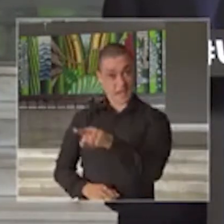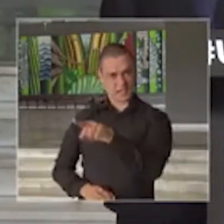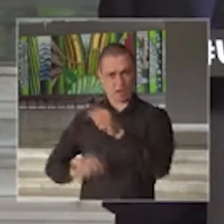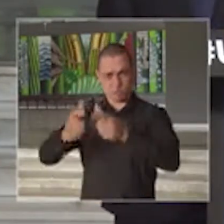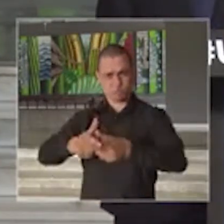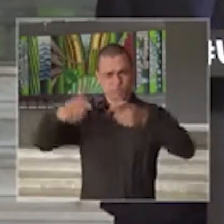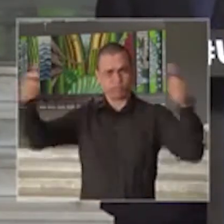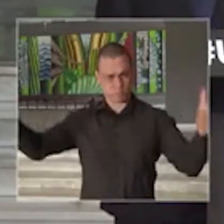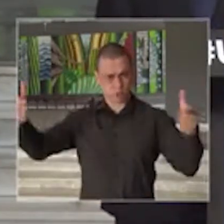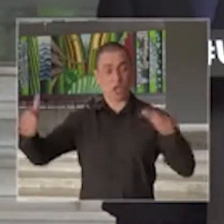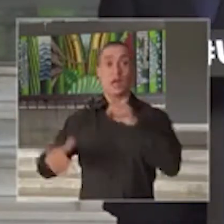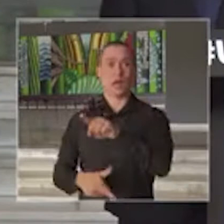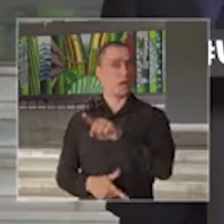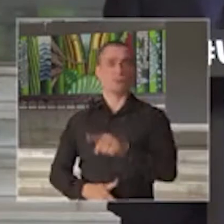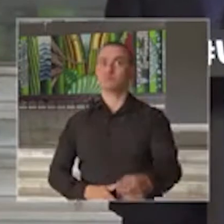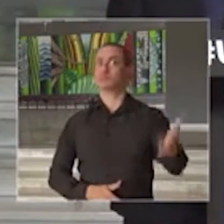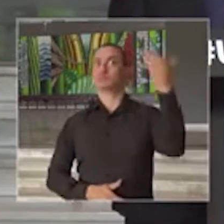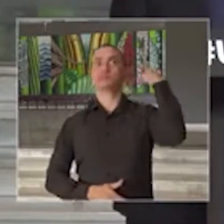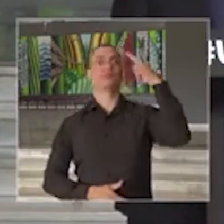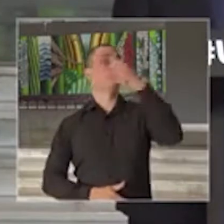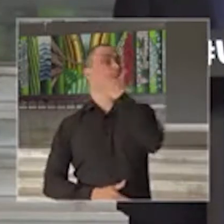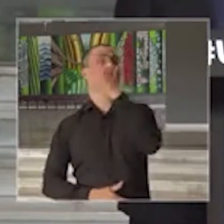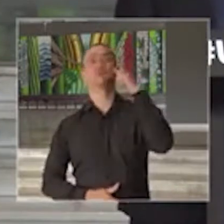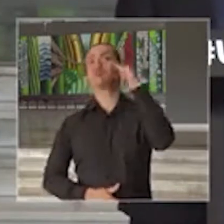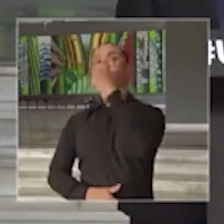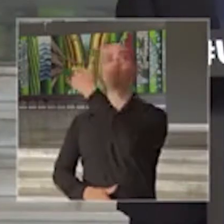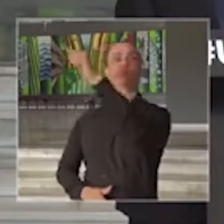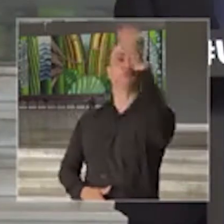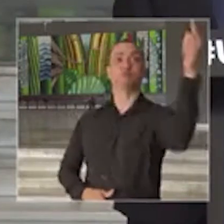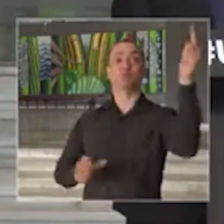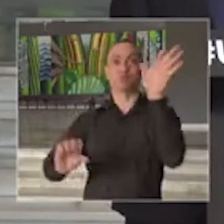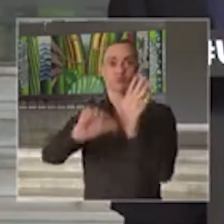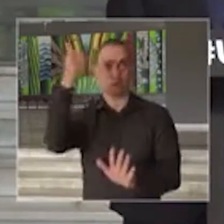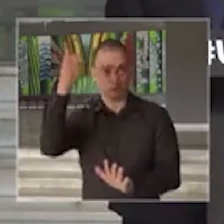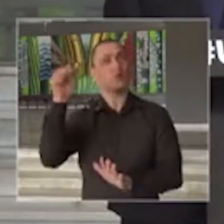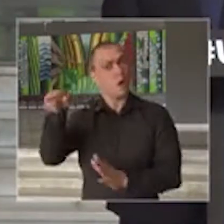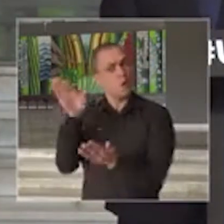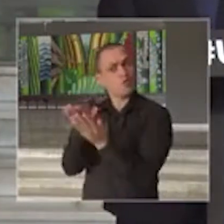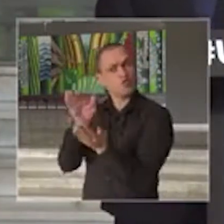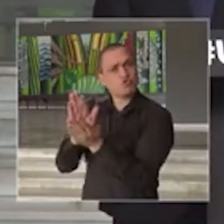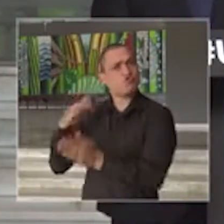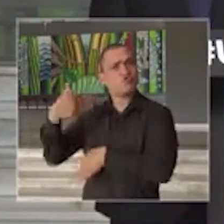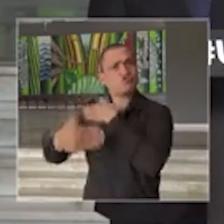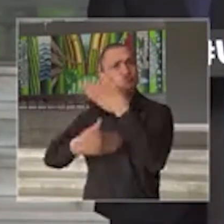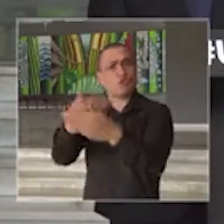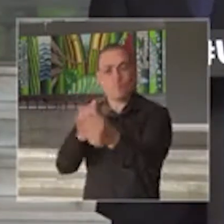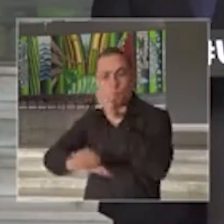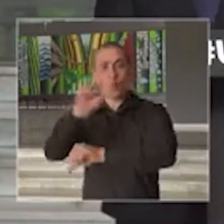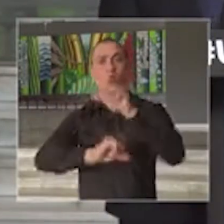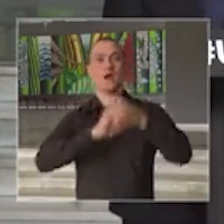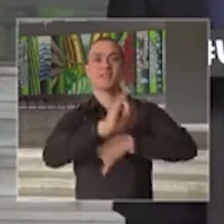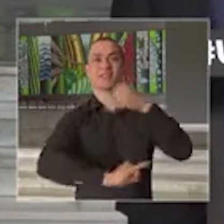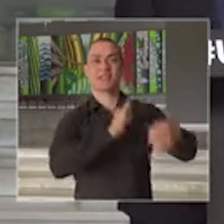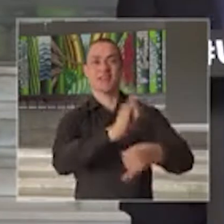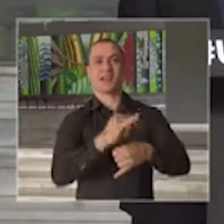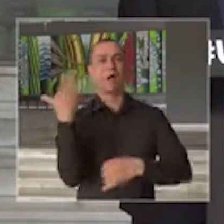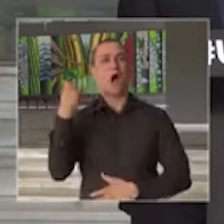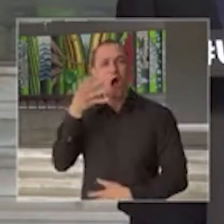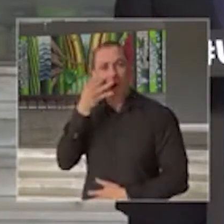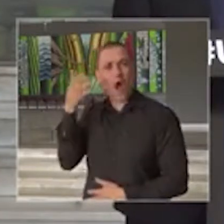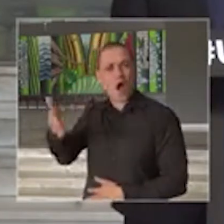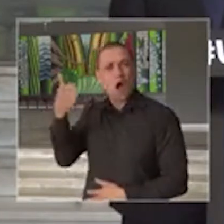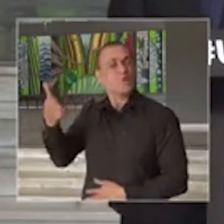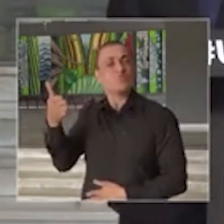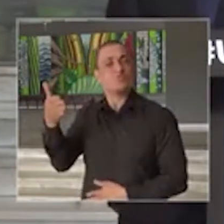a essa expansão que ela é sem precedentes o poupatempo continua o seu processo de digitalização para que o